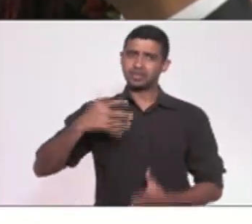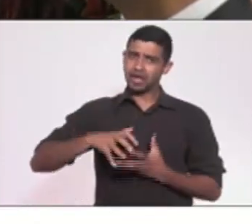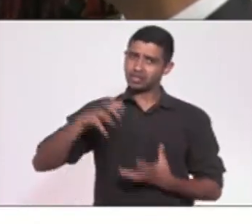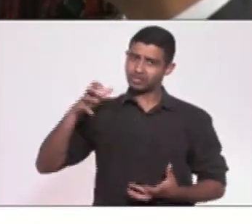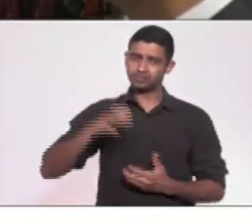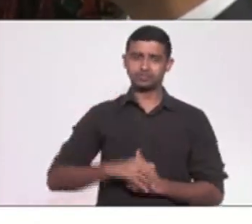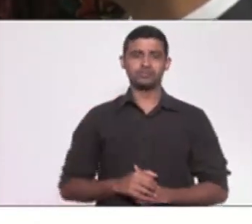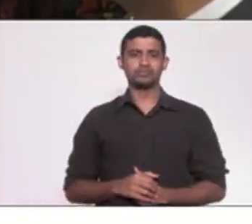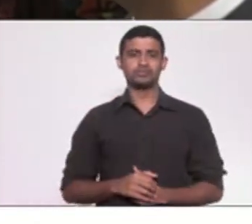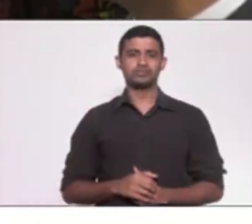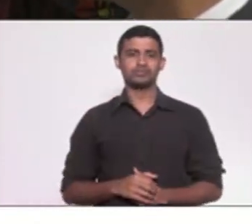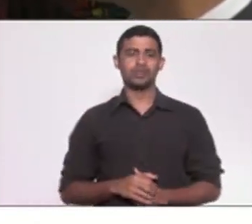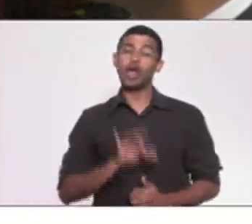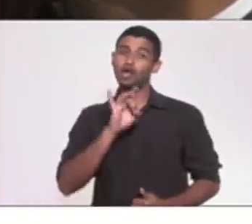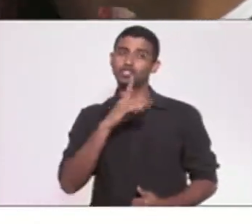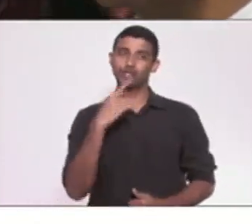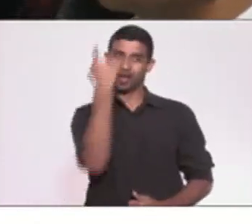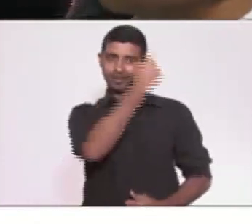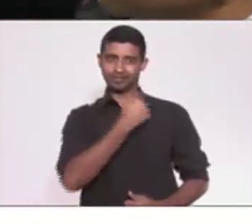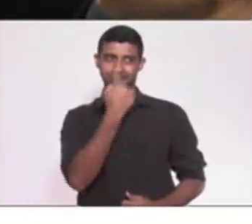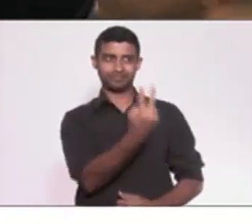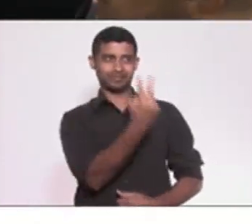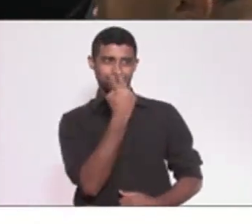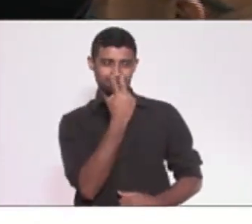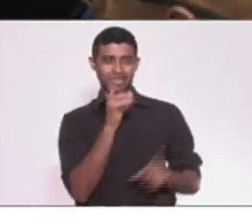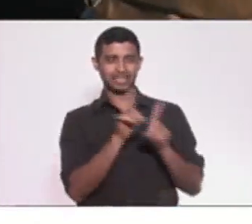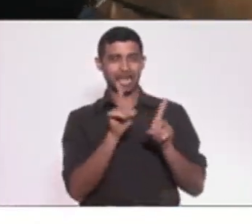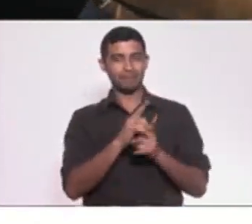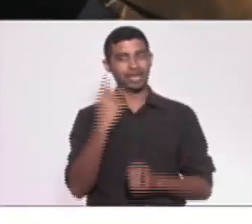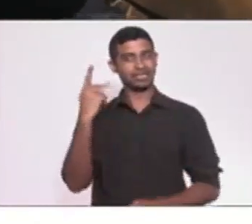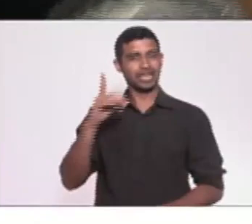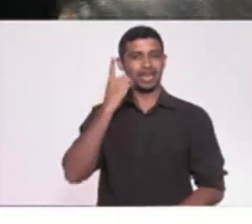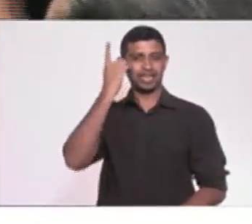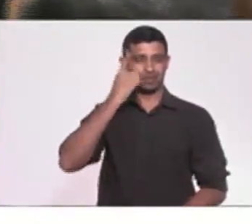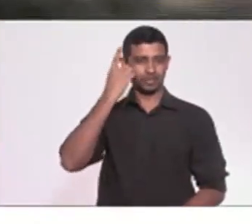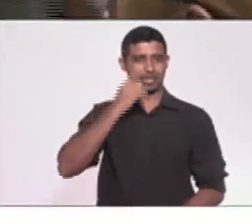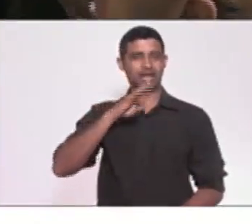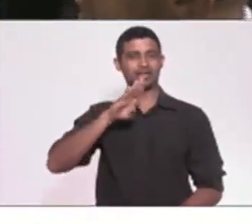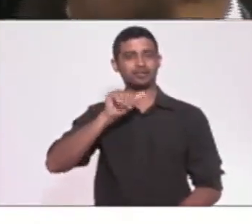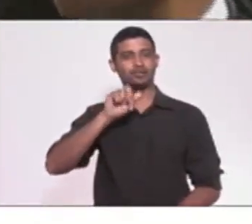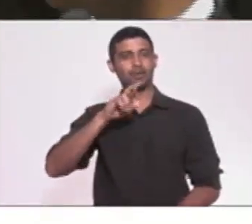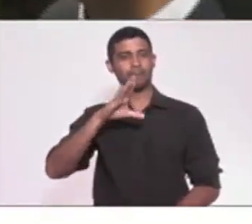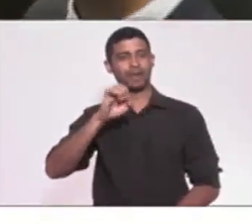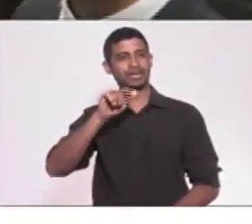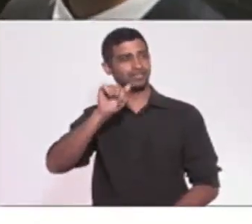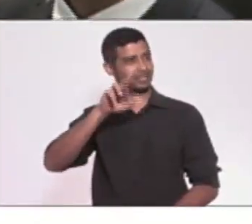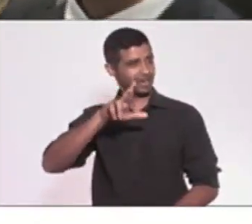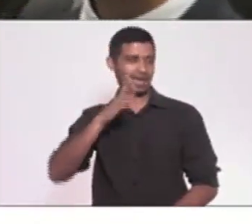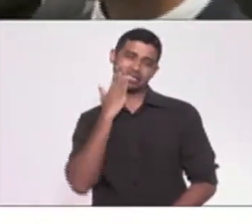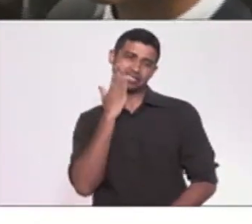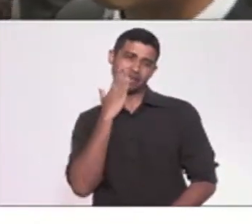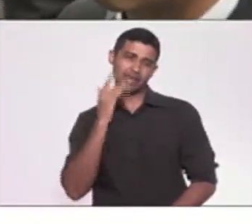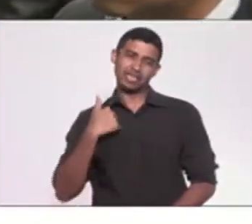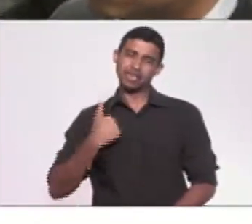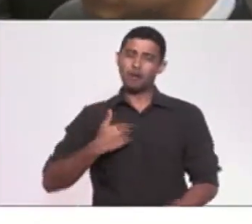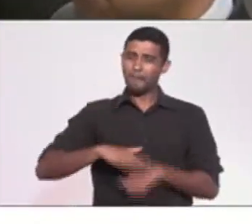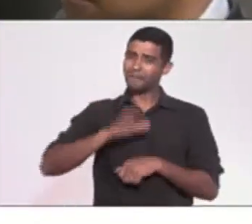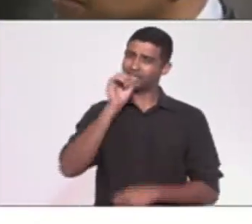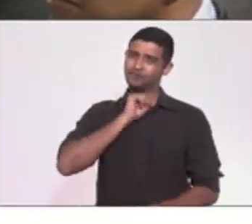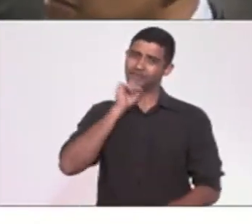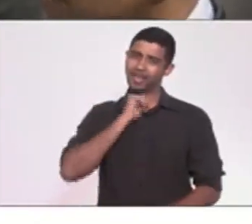É só olhar minha fisionomia e do deputado Bacelar e verificar que eu sou bem mais